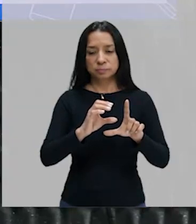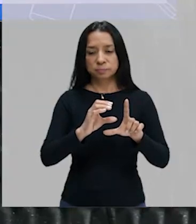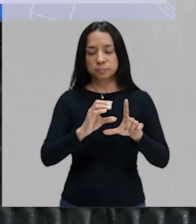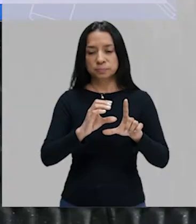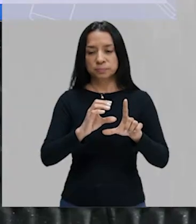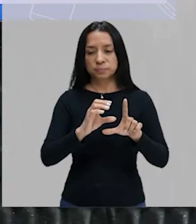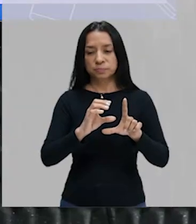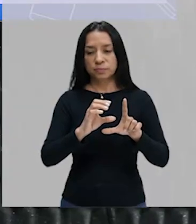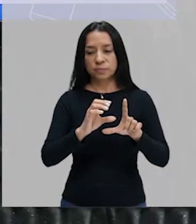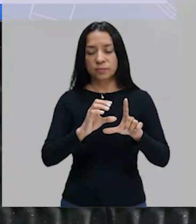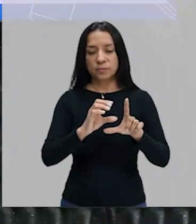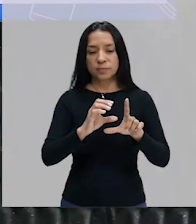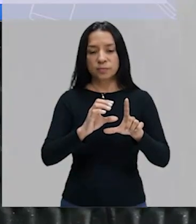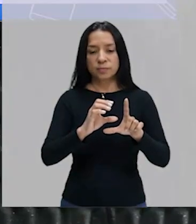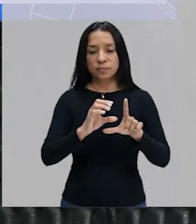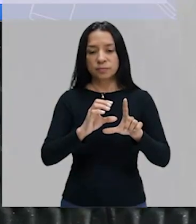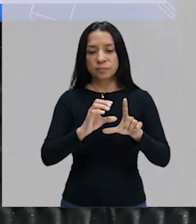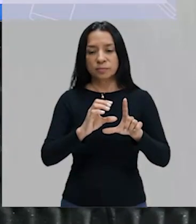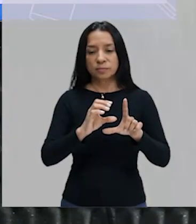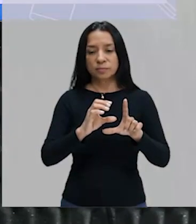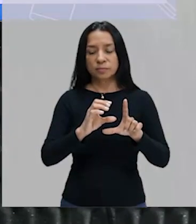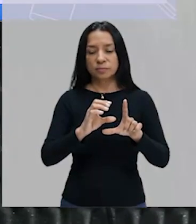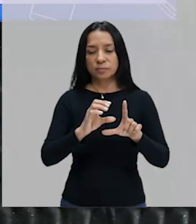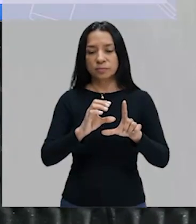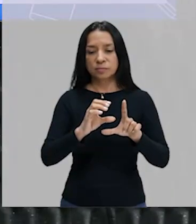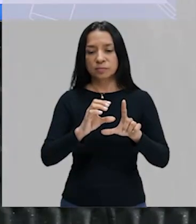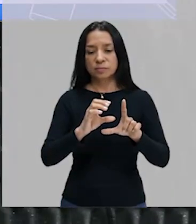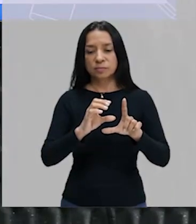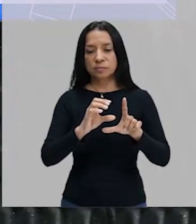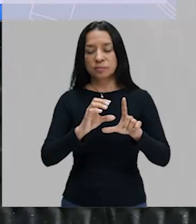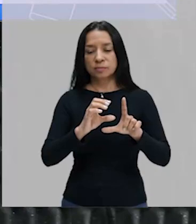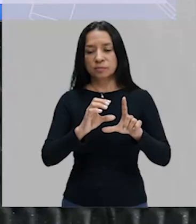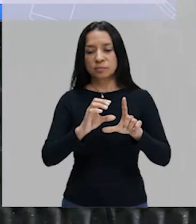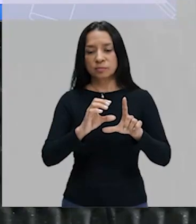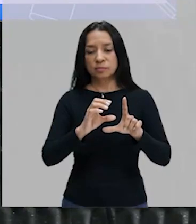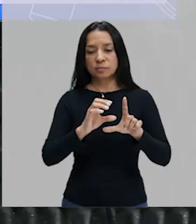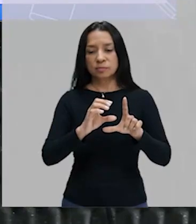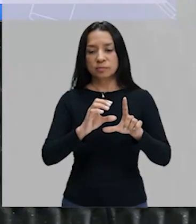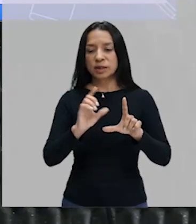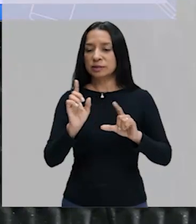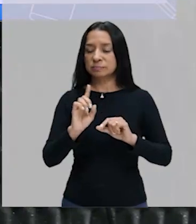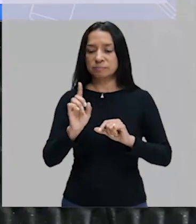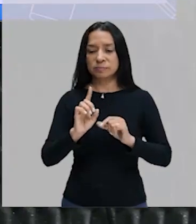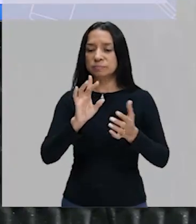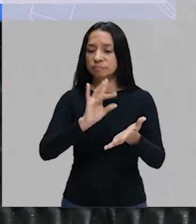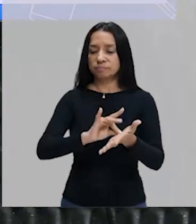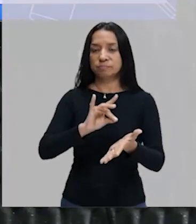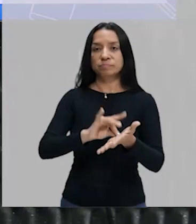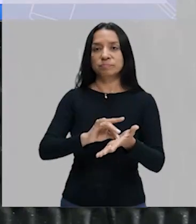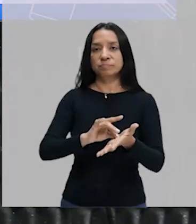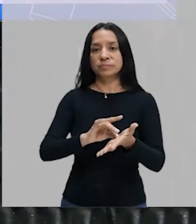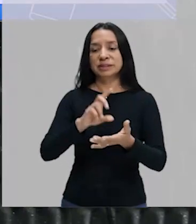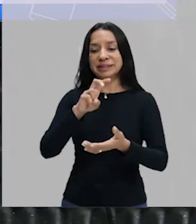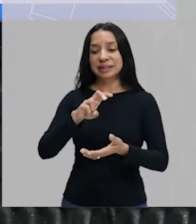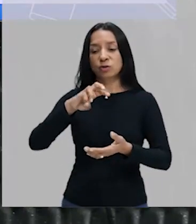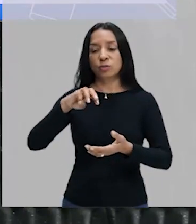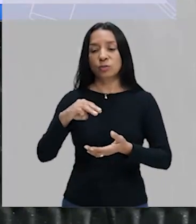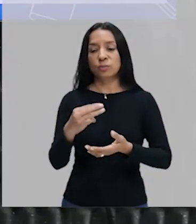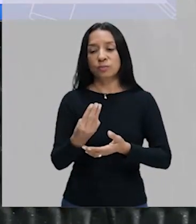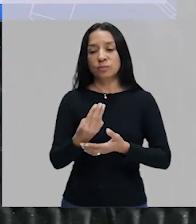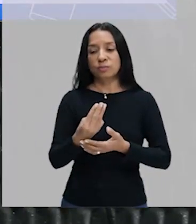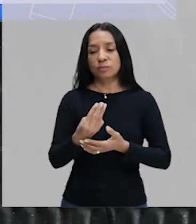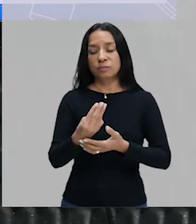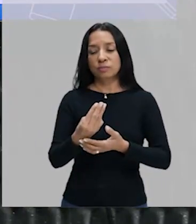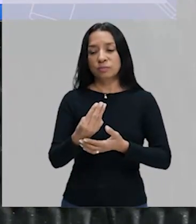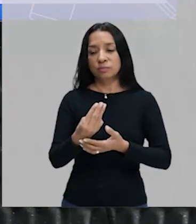humanos é recente no planeta. E os primeiros hominídeos surgiram há aproximadamente 5 mil anos. Não, na verdade, 5 a 2